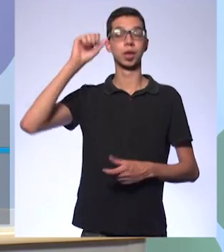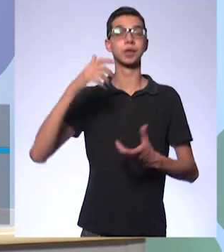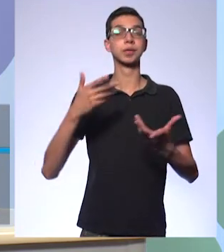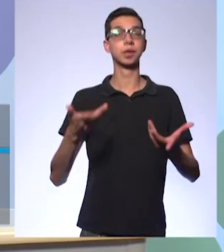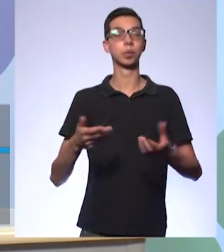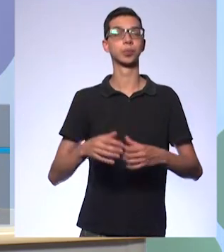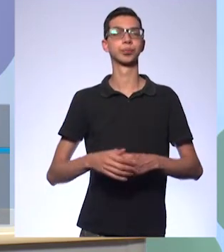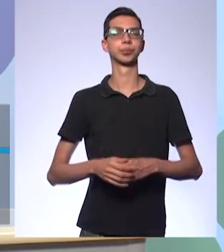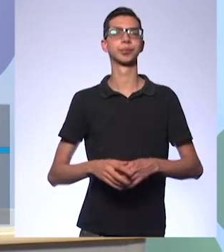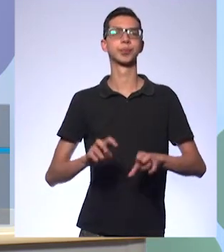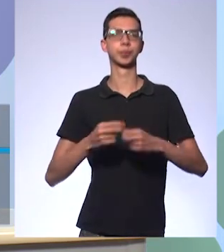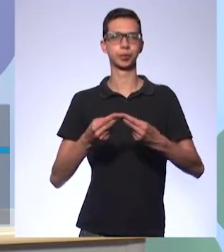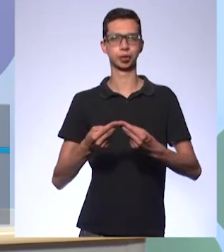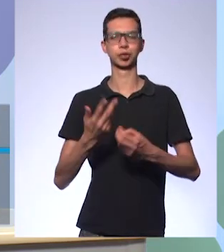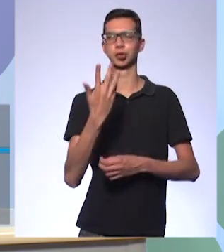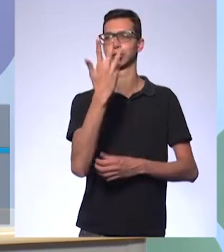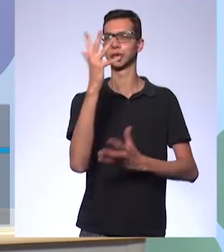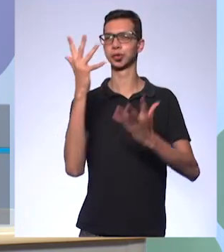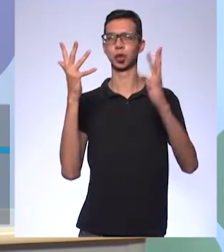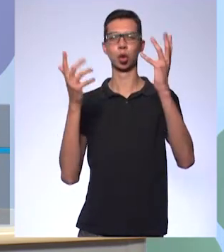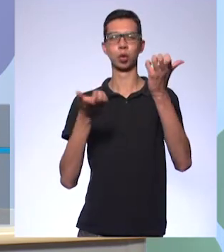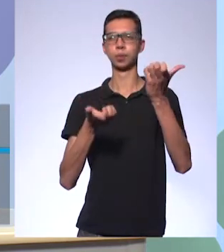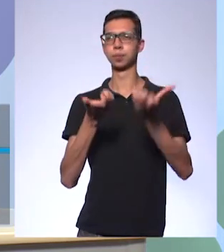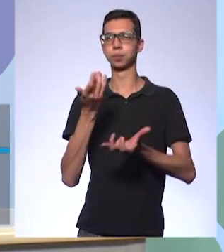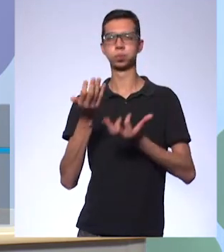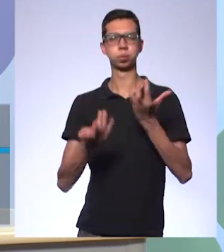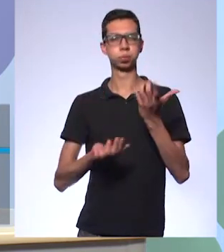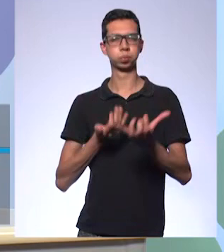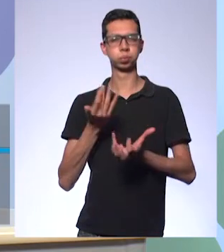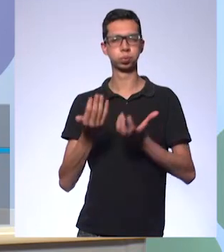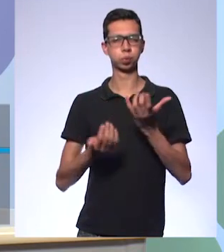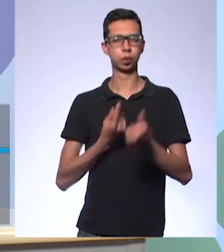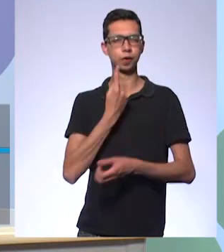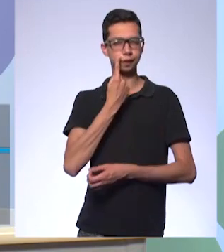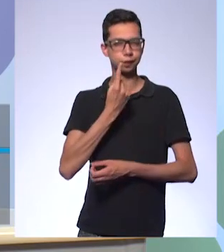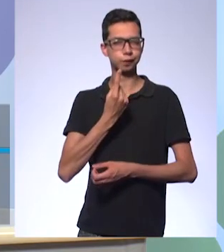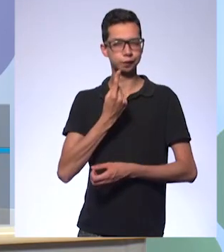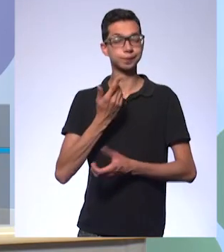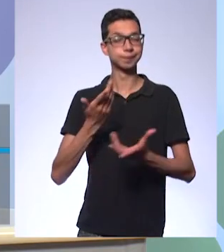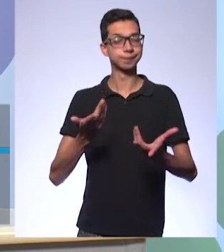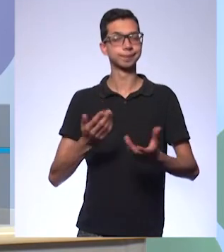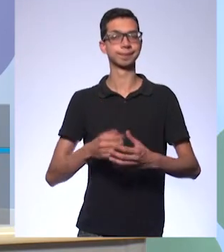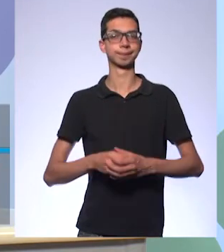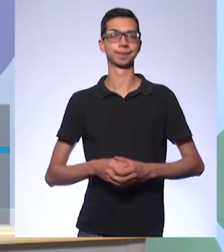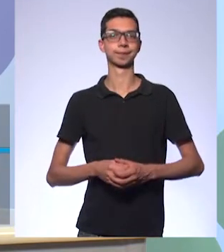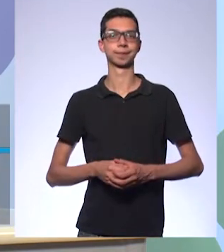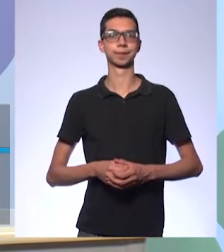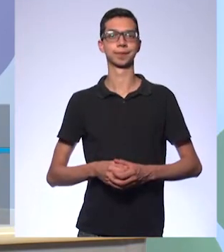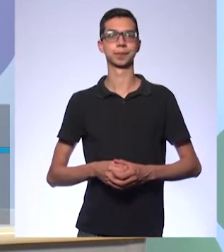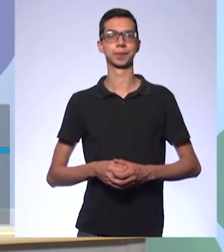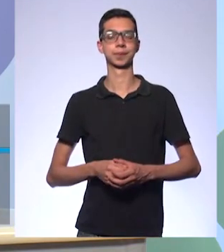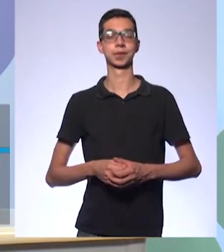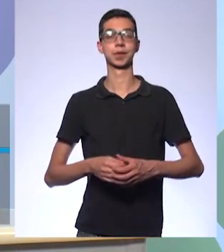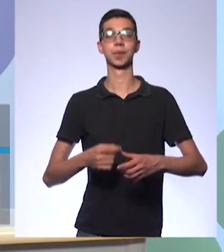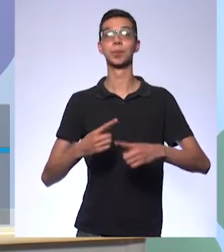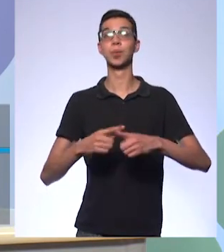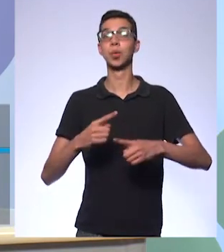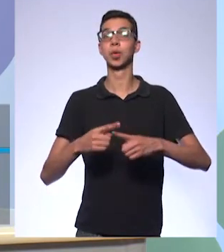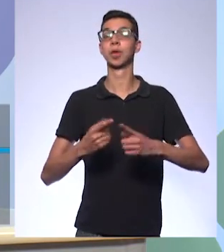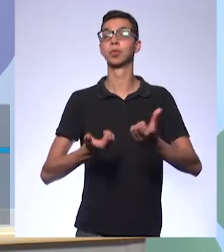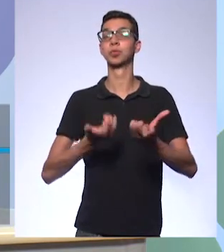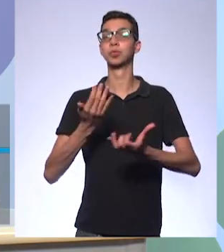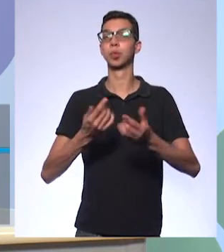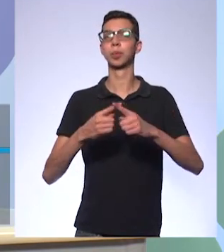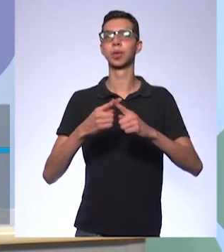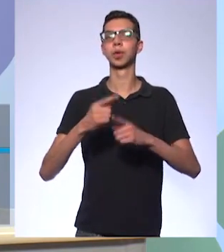As queimadas, né? A gente sabe que algumas queimadas têm outros motivos, mas a maioria delas é porque o clima está muito seco e a